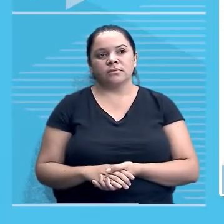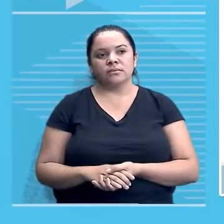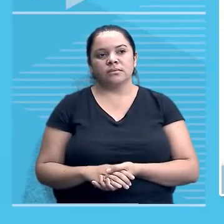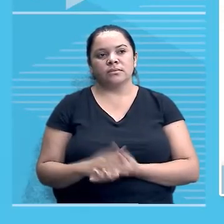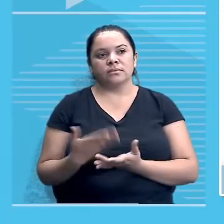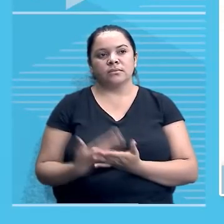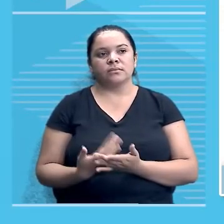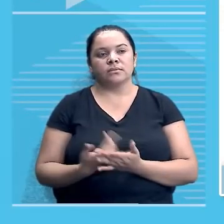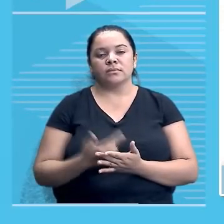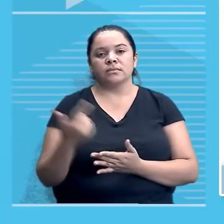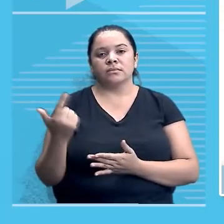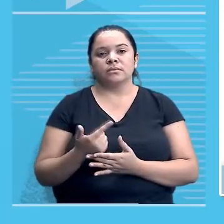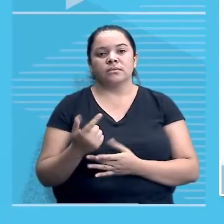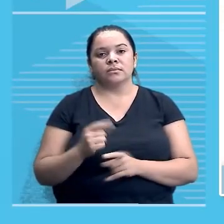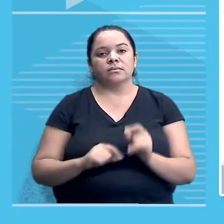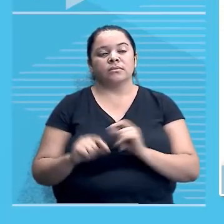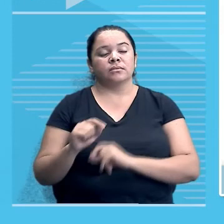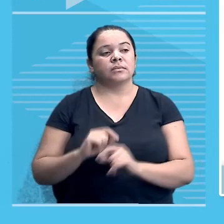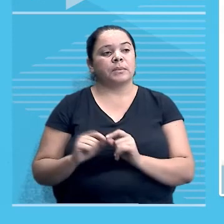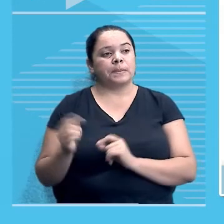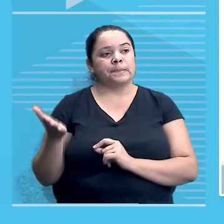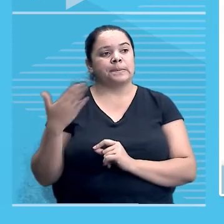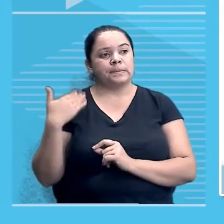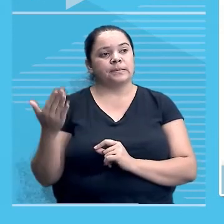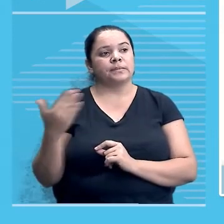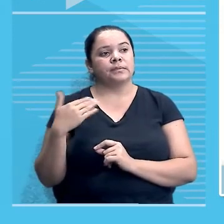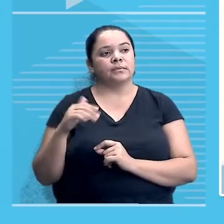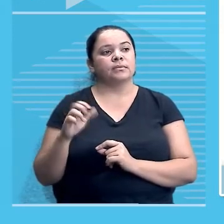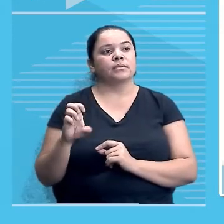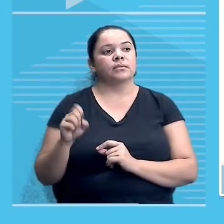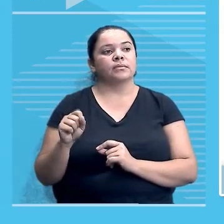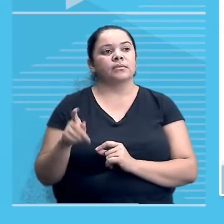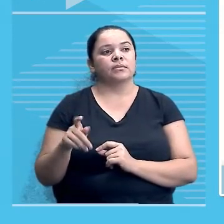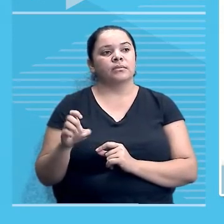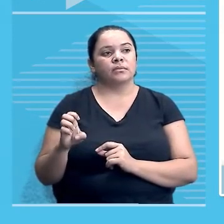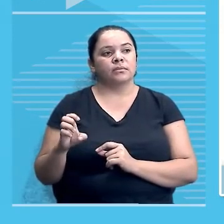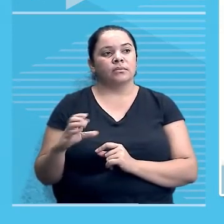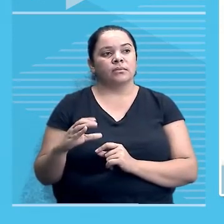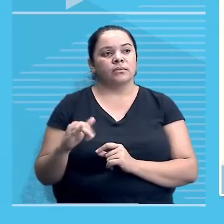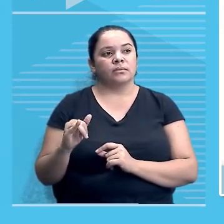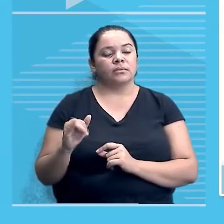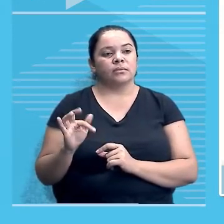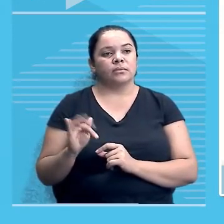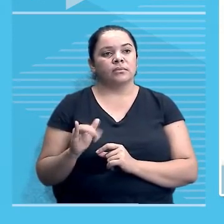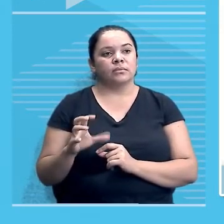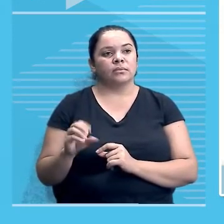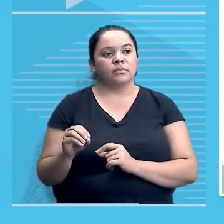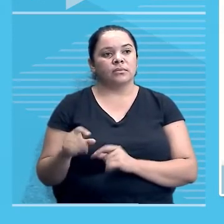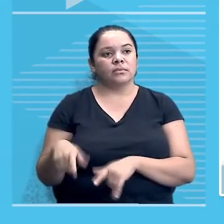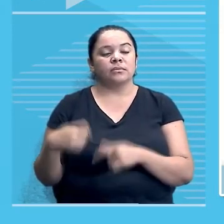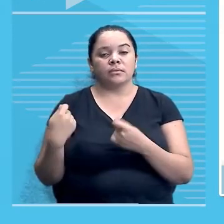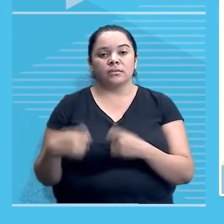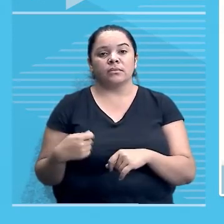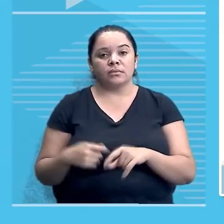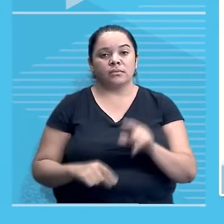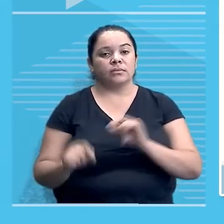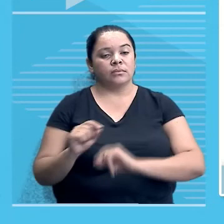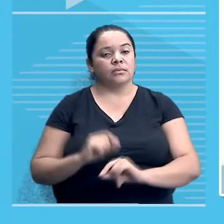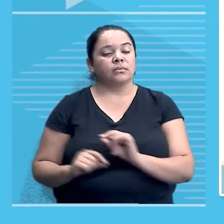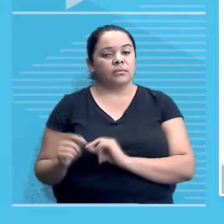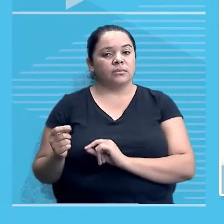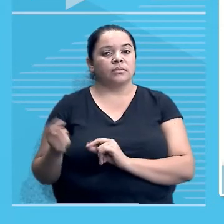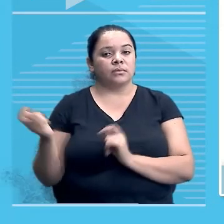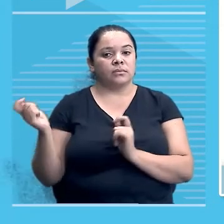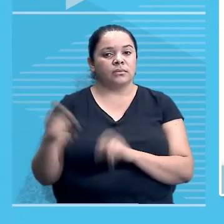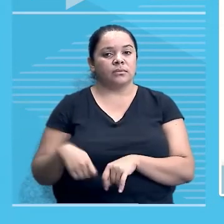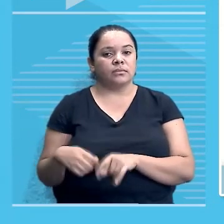aqui com calor específico, tá? E aí a gente precisa que capacidade térmica